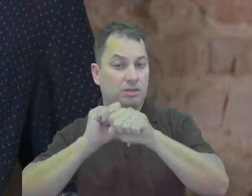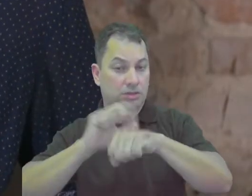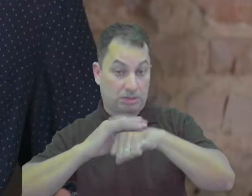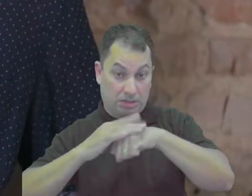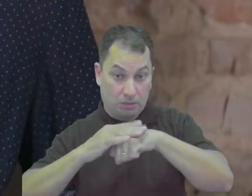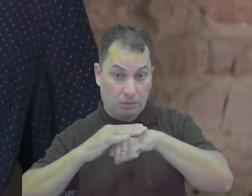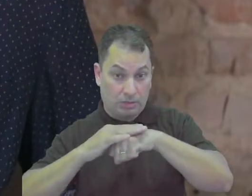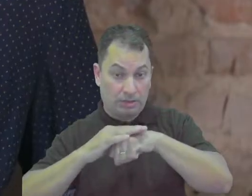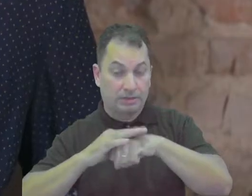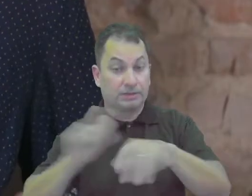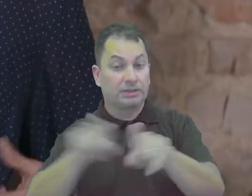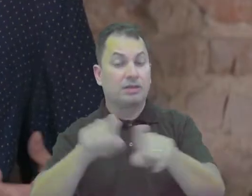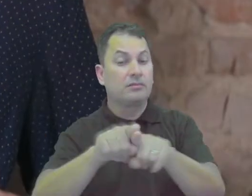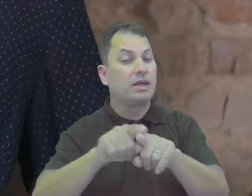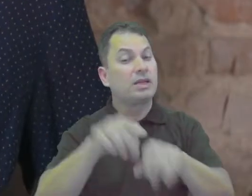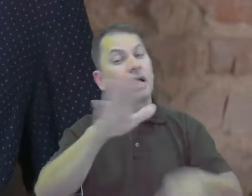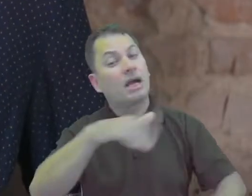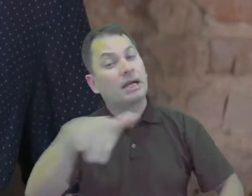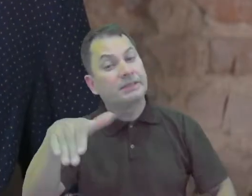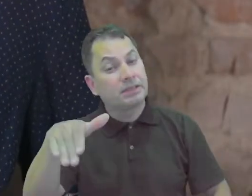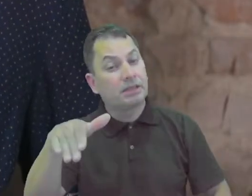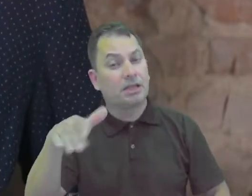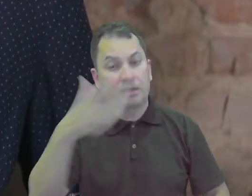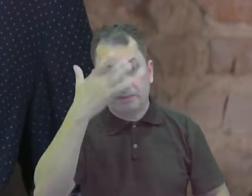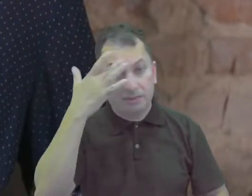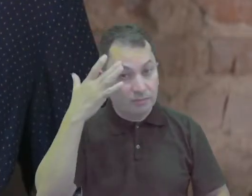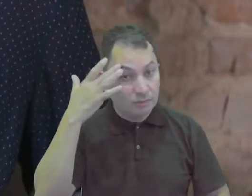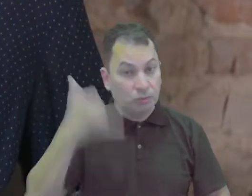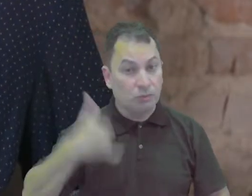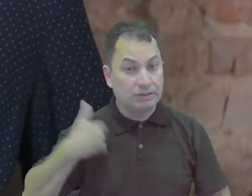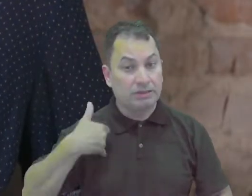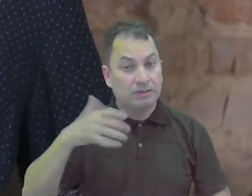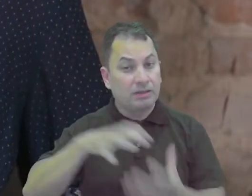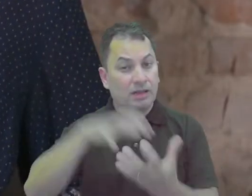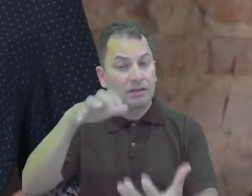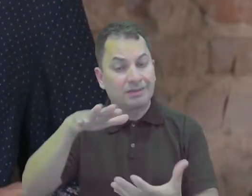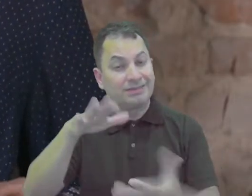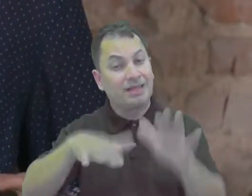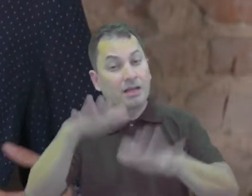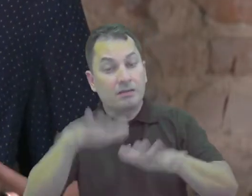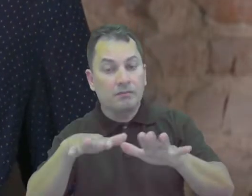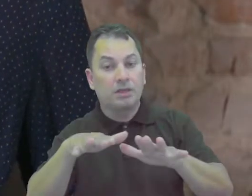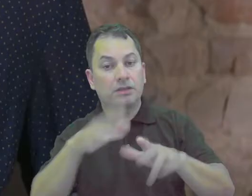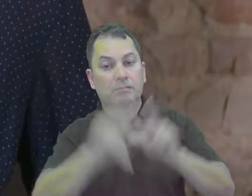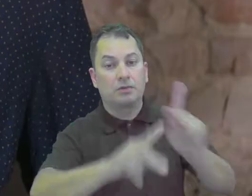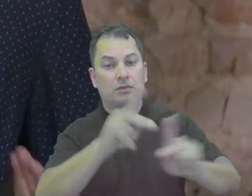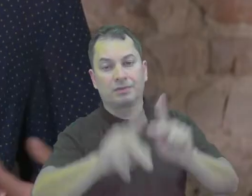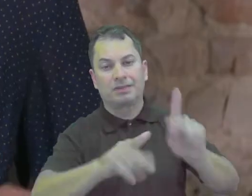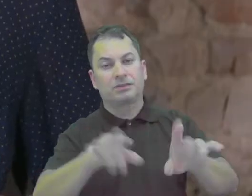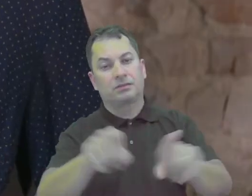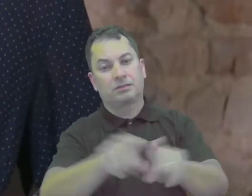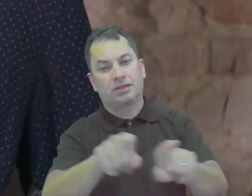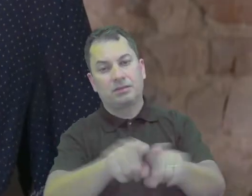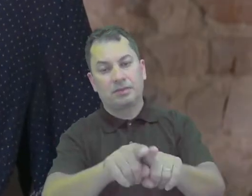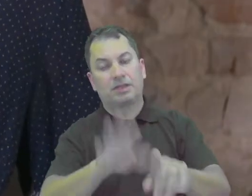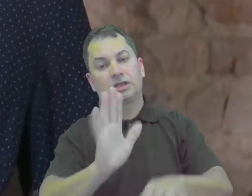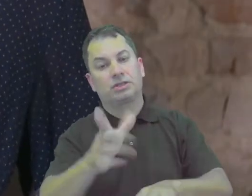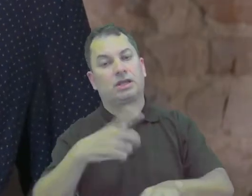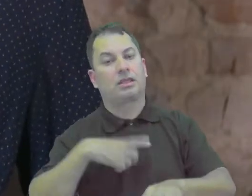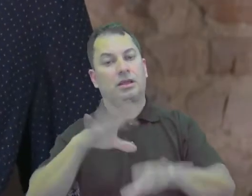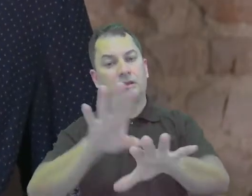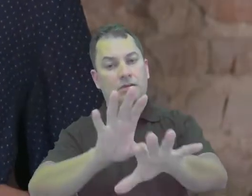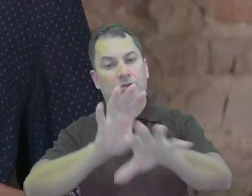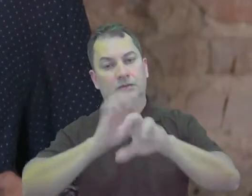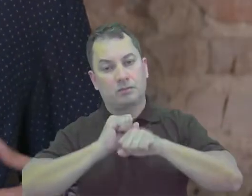as crianças, idosos e também populações, né, que já têm alguma doença